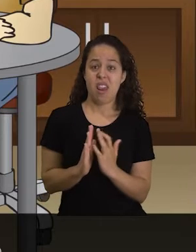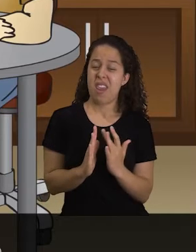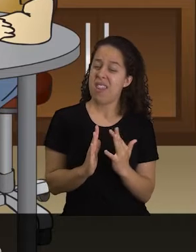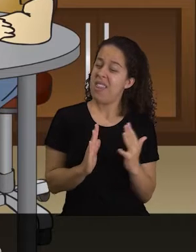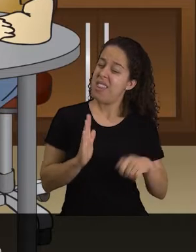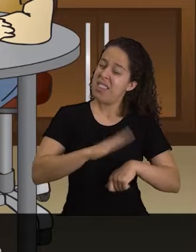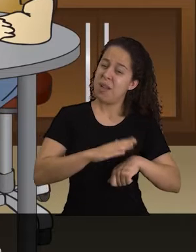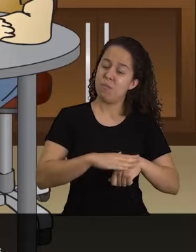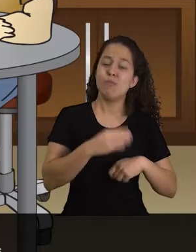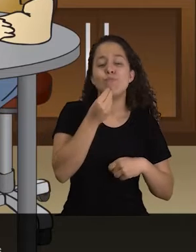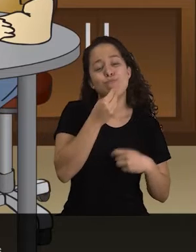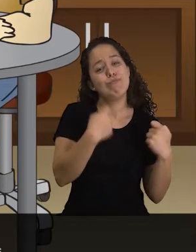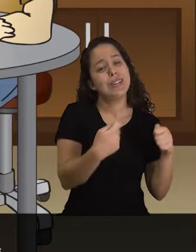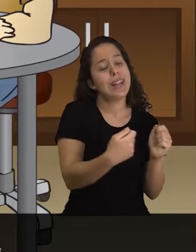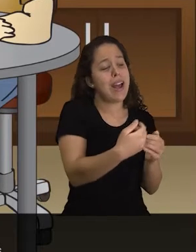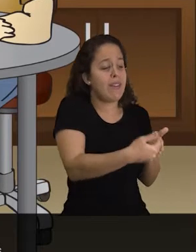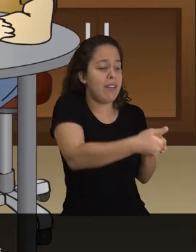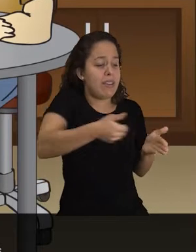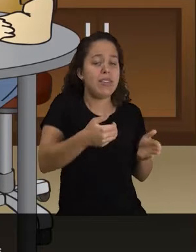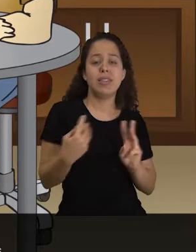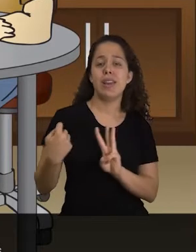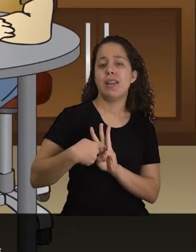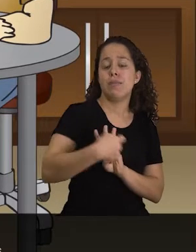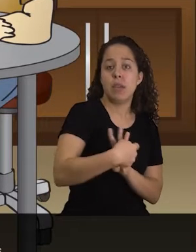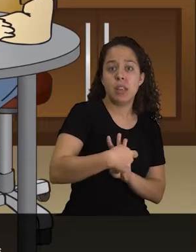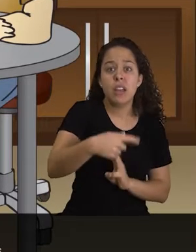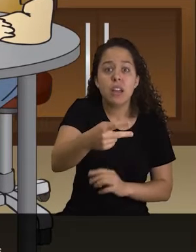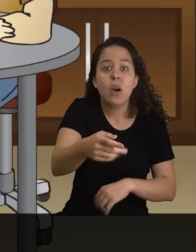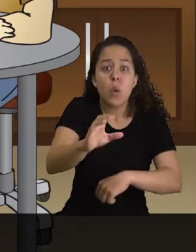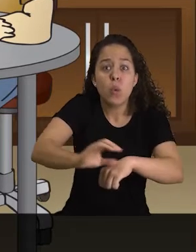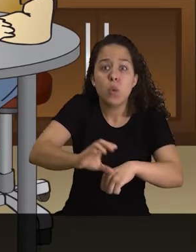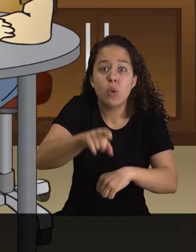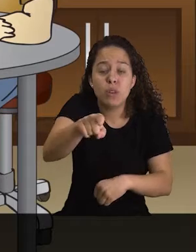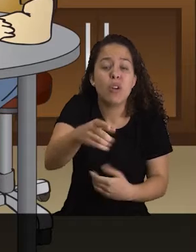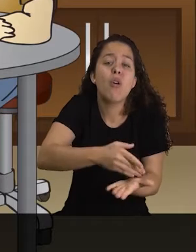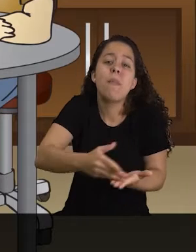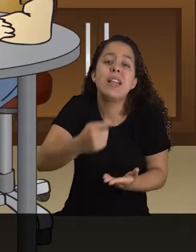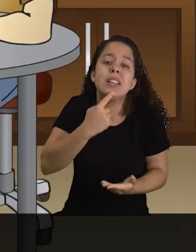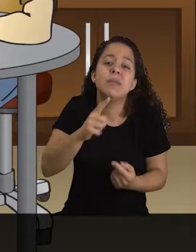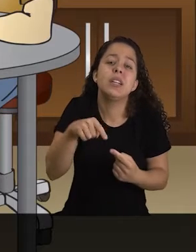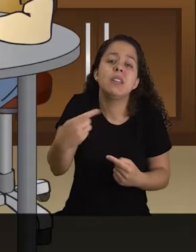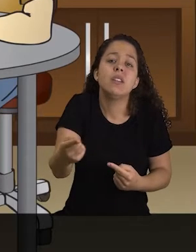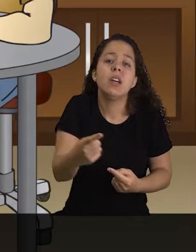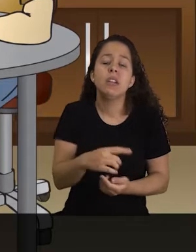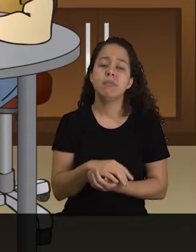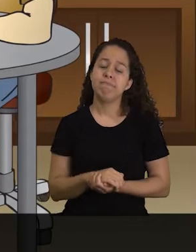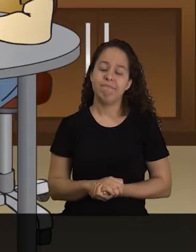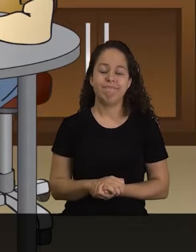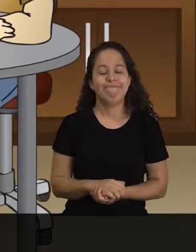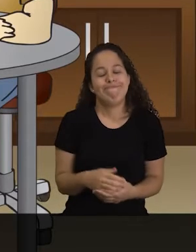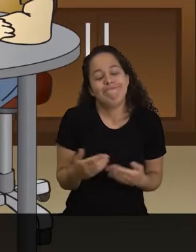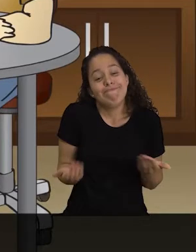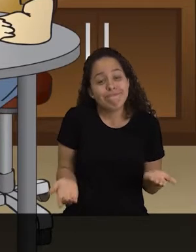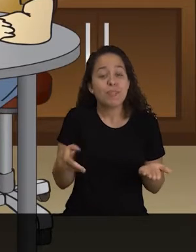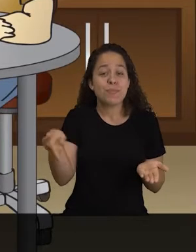leva muito tempo. A gente precisava ter começado há 3 meses. E seu curso começa semana que vem.